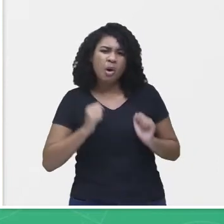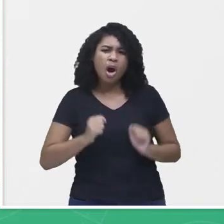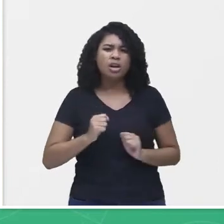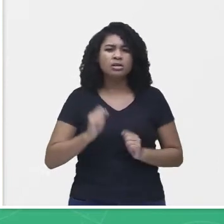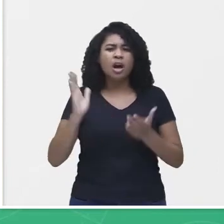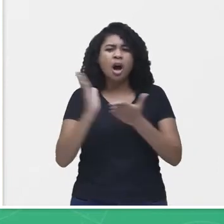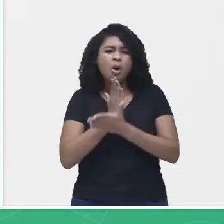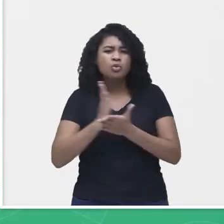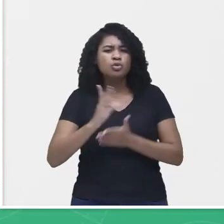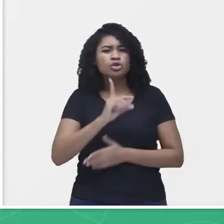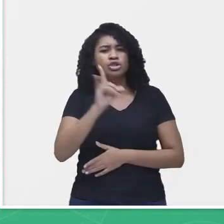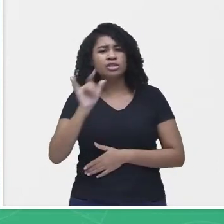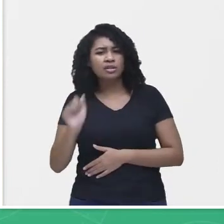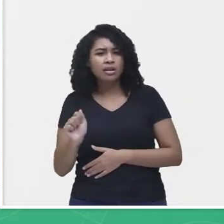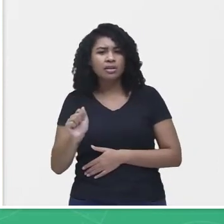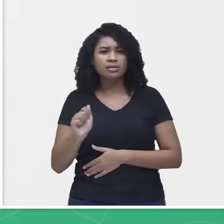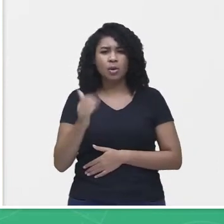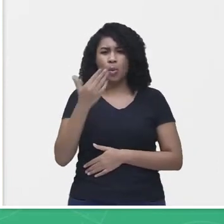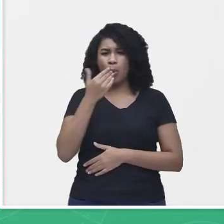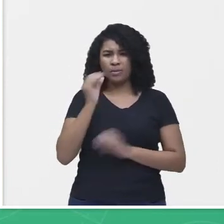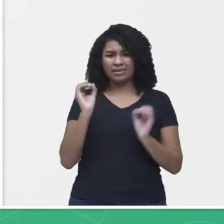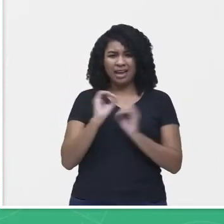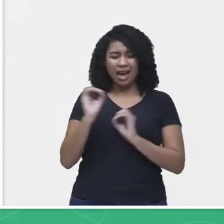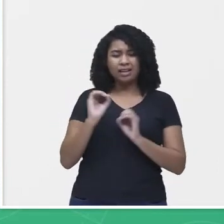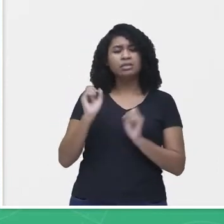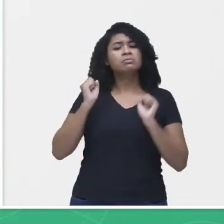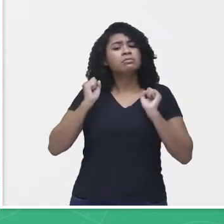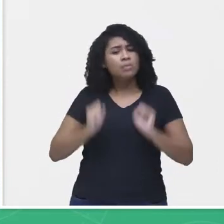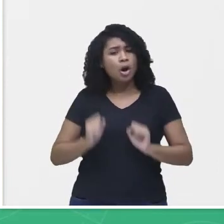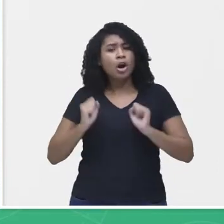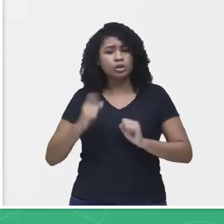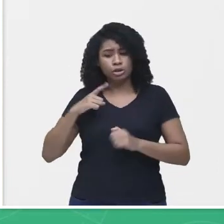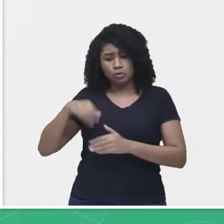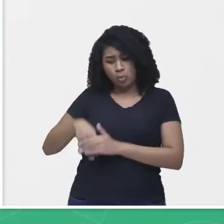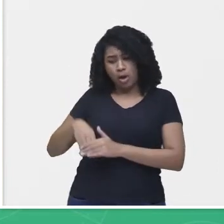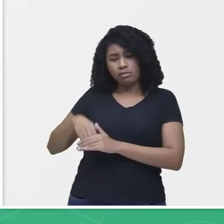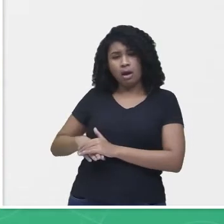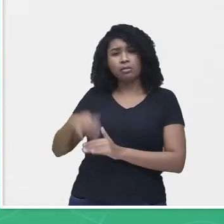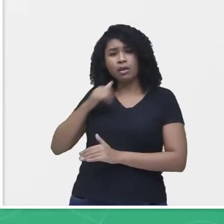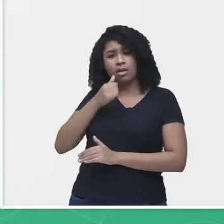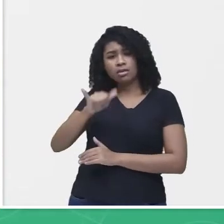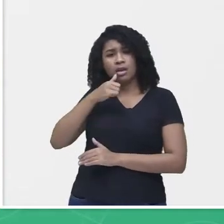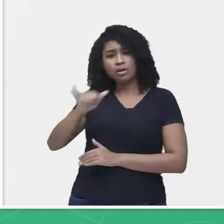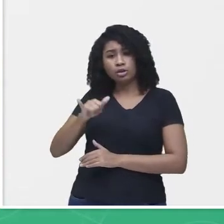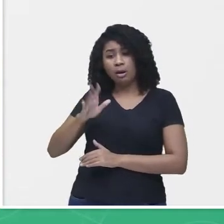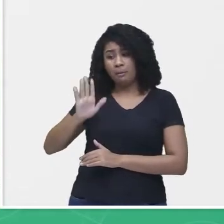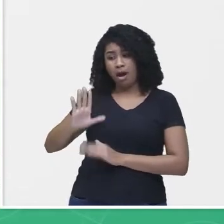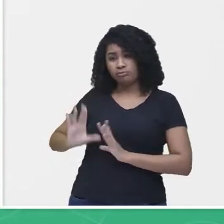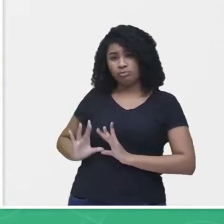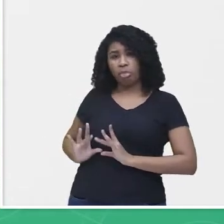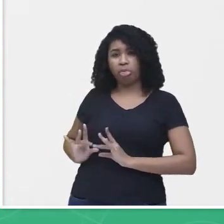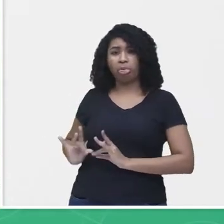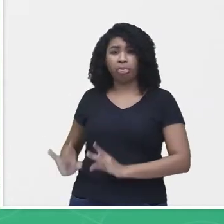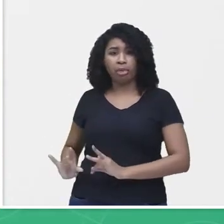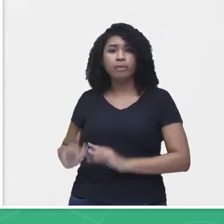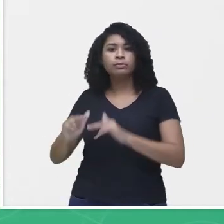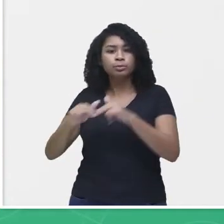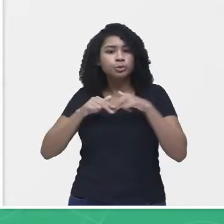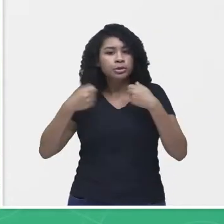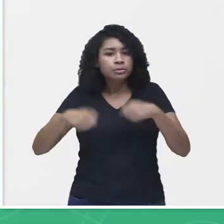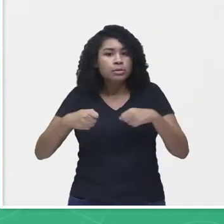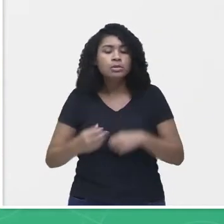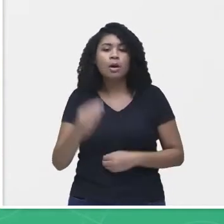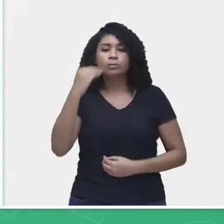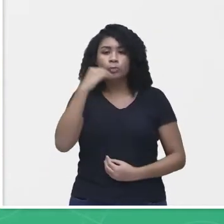porque a gente tem reserva de energia. E essa reserva é o glicogênio, mas uma hora acaba, né? Então a pessoa precisa repor essa